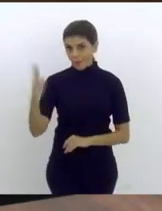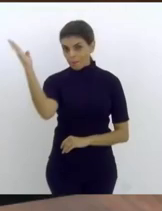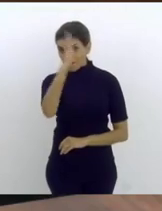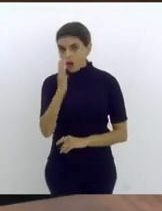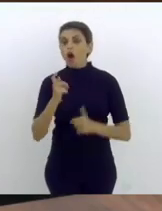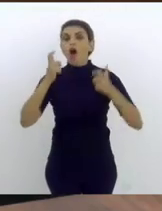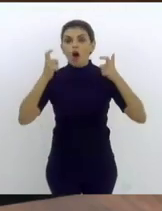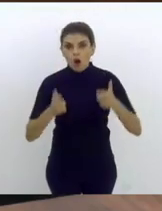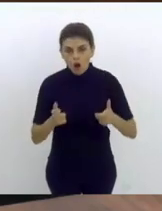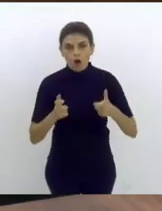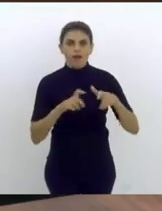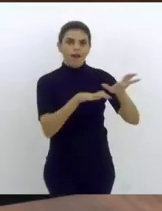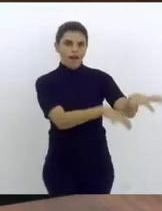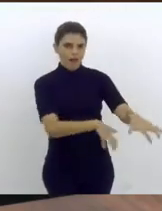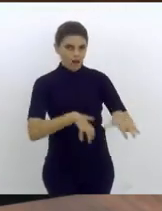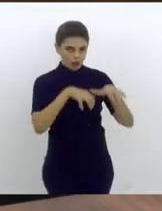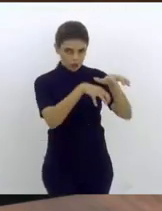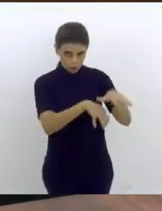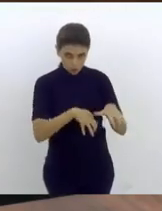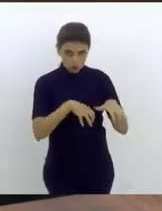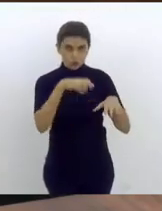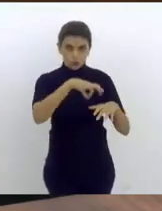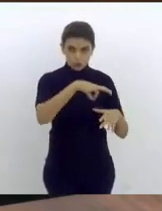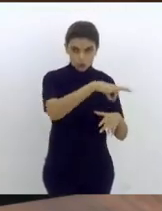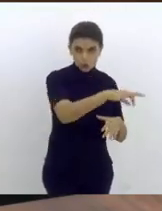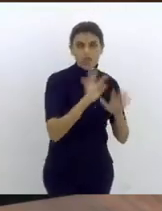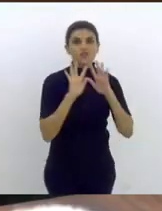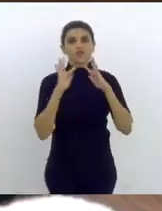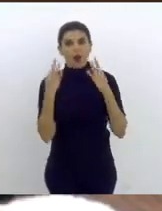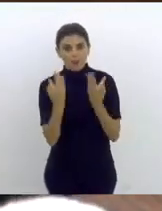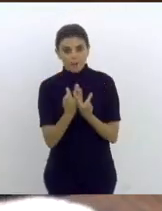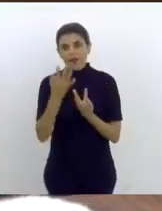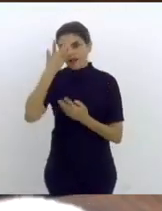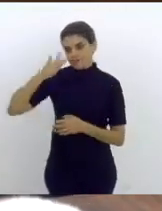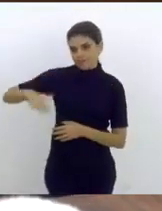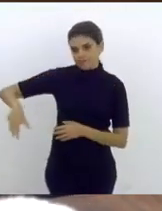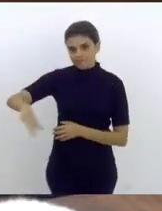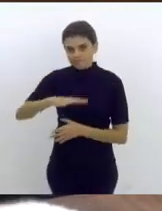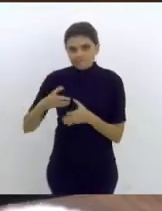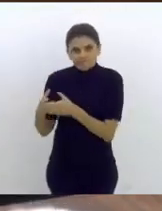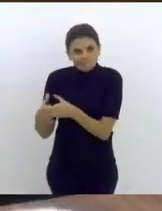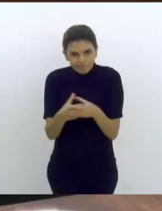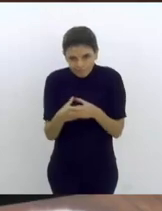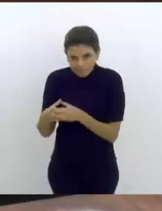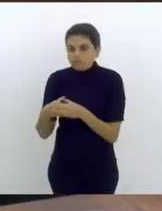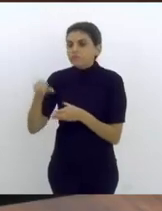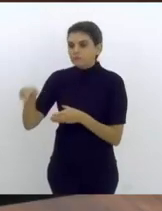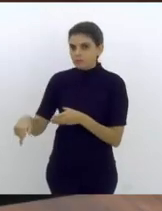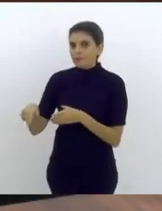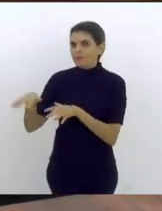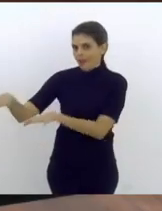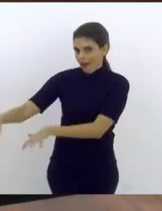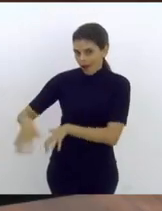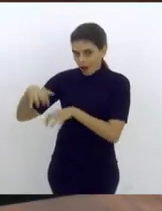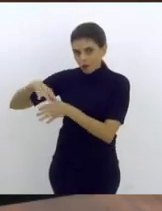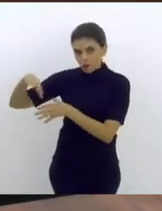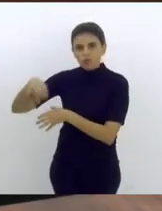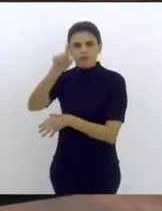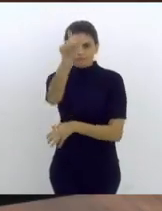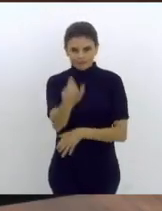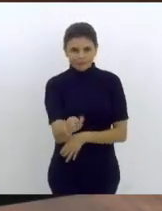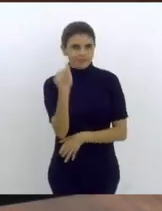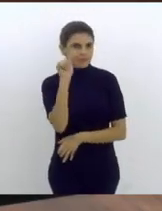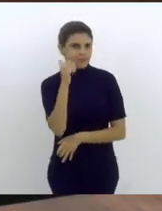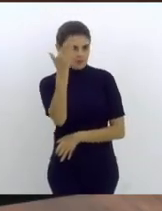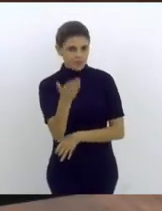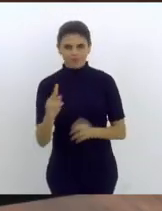da Agricultura Familiar vem dos pequenos Agricultores olha aqui representado vossa excelência enriquece